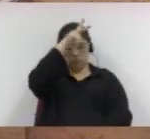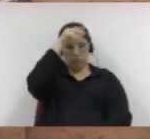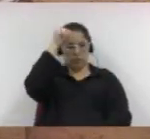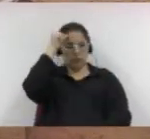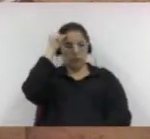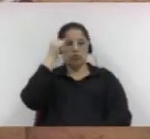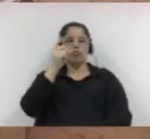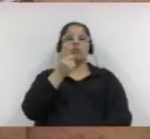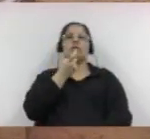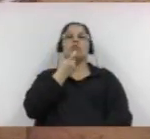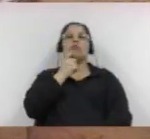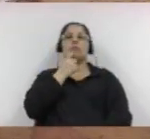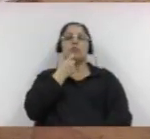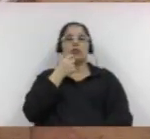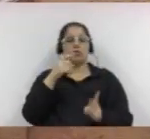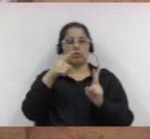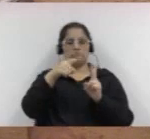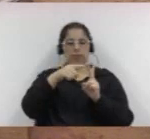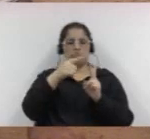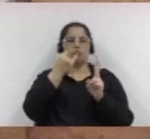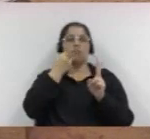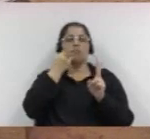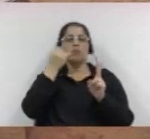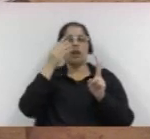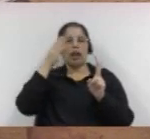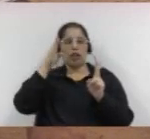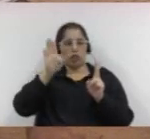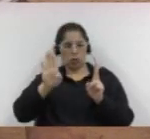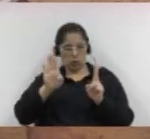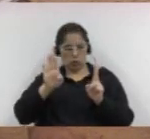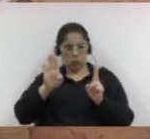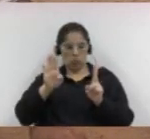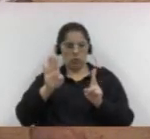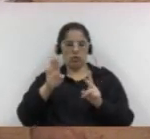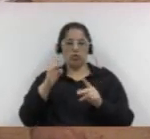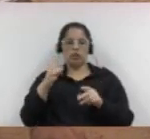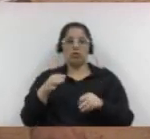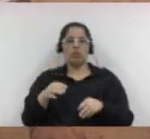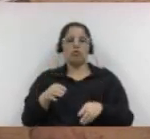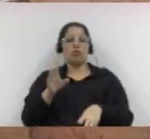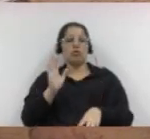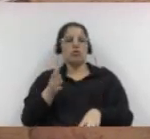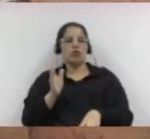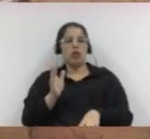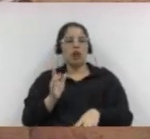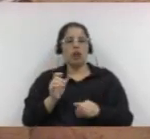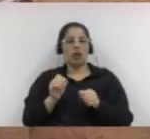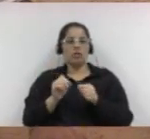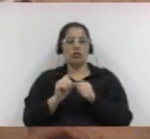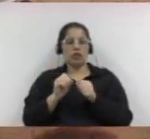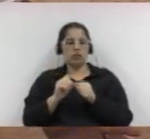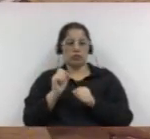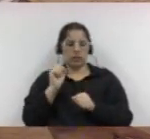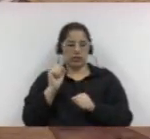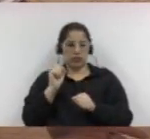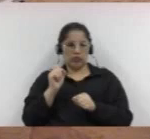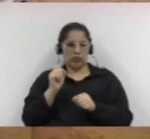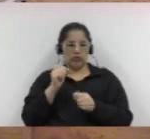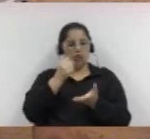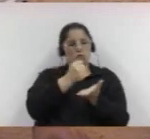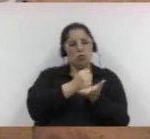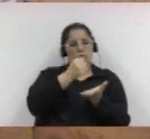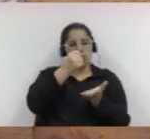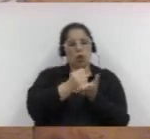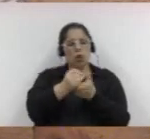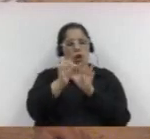também. Indaiatuba também. Eu sei que eu tenho colegas arquitetos em Campinas que já protocolam os seus projetos de